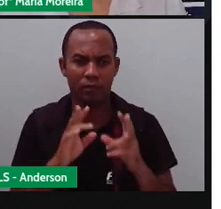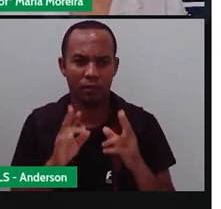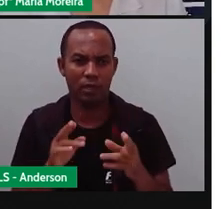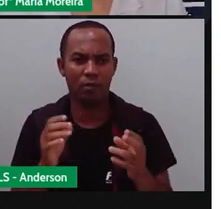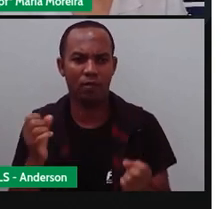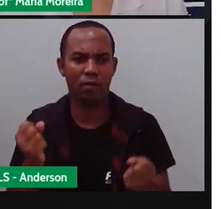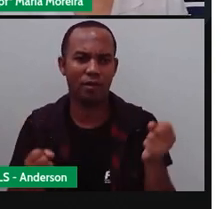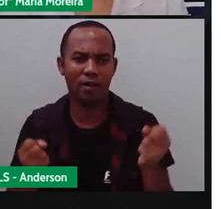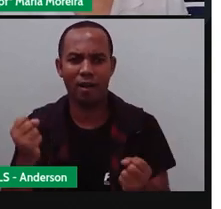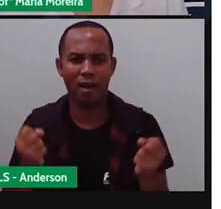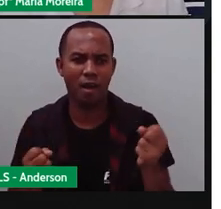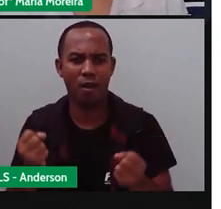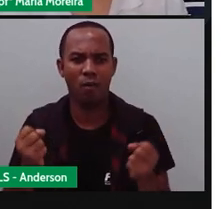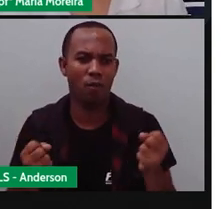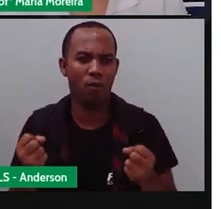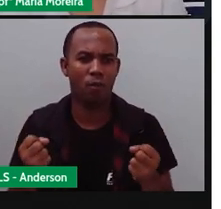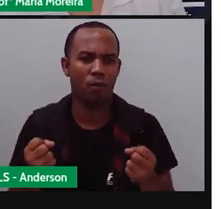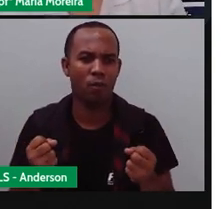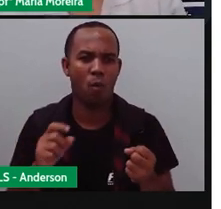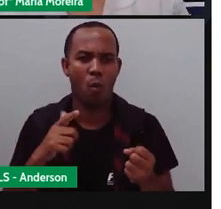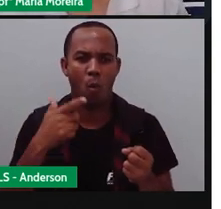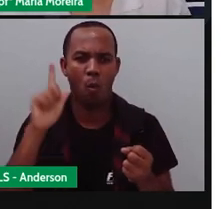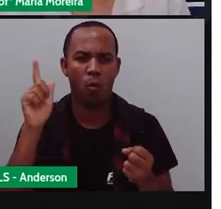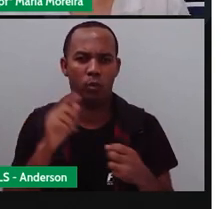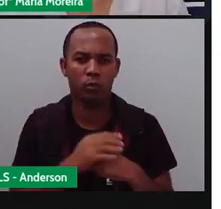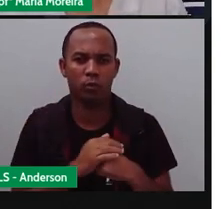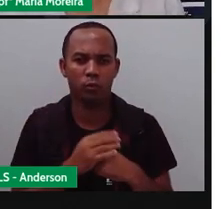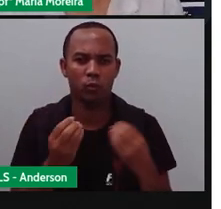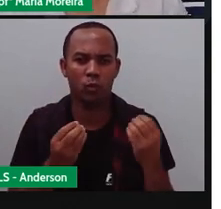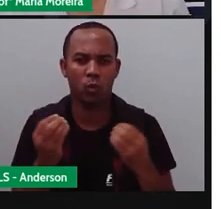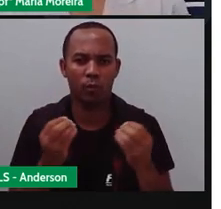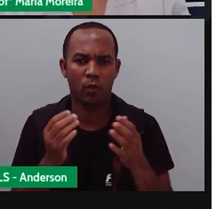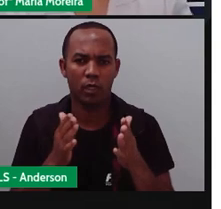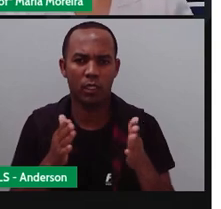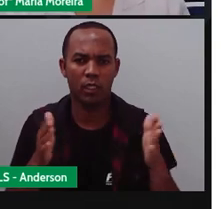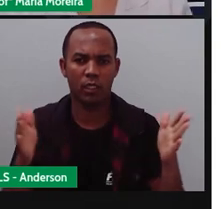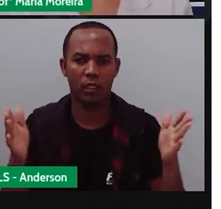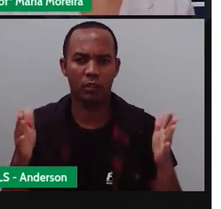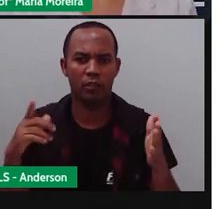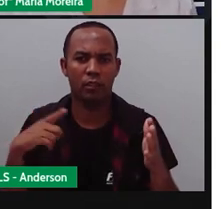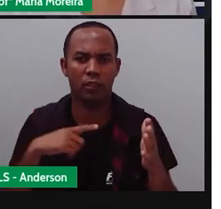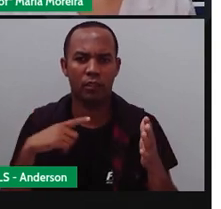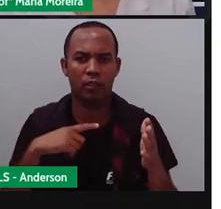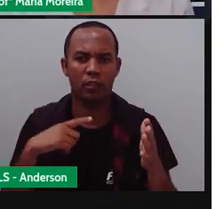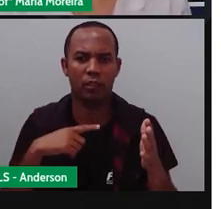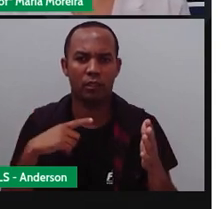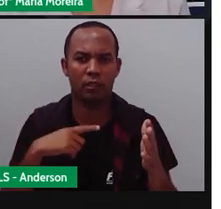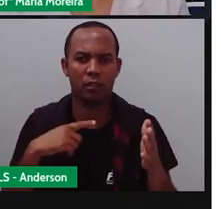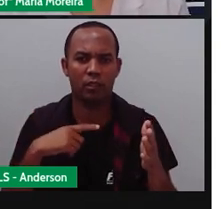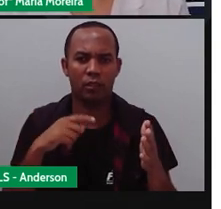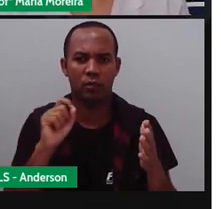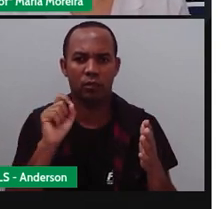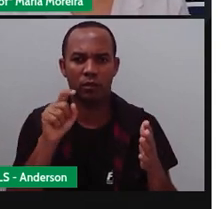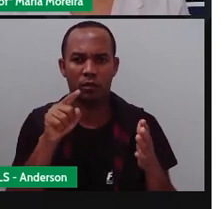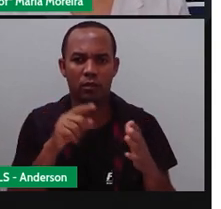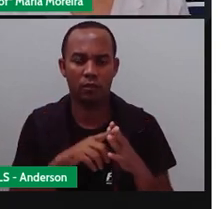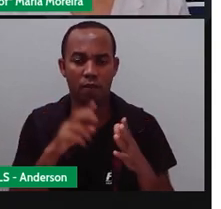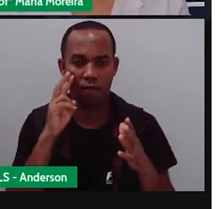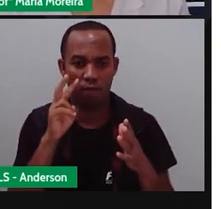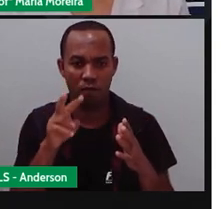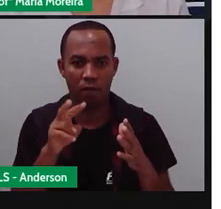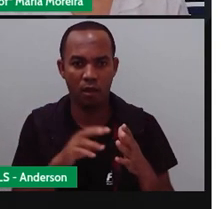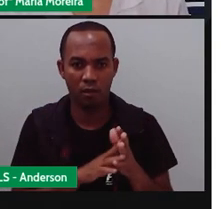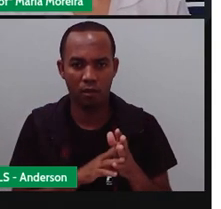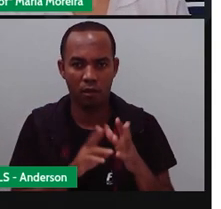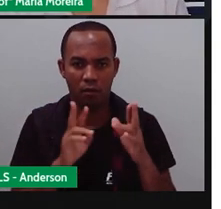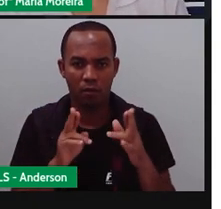mas a história não é bem assim eles são grandes e Poderosos né isso tem um motor a diesel olha está vendo aqui mas não